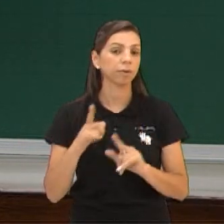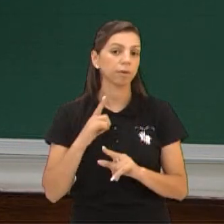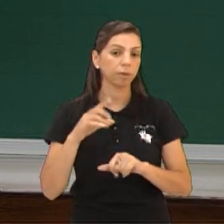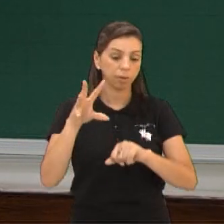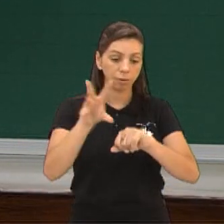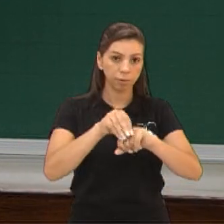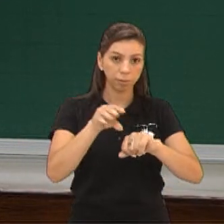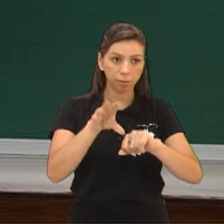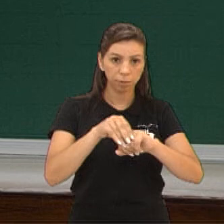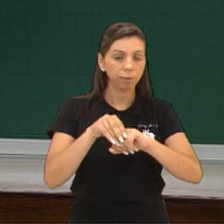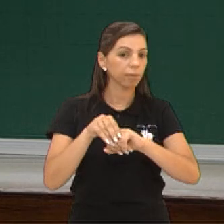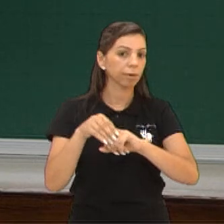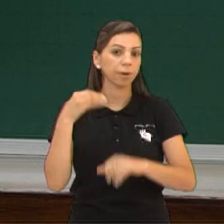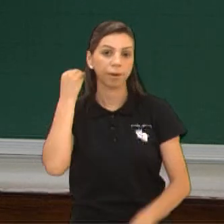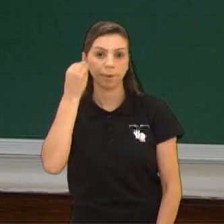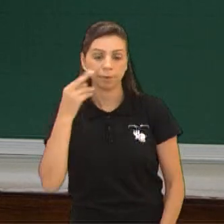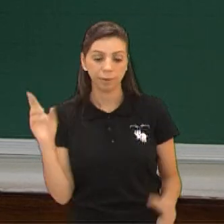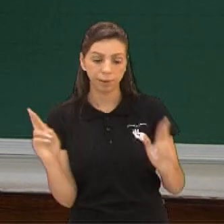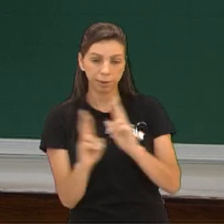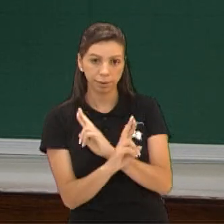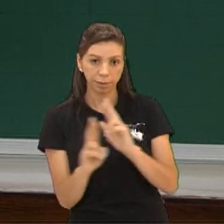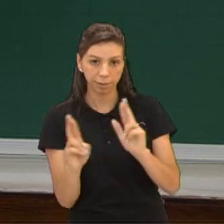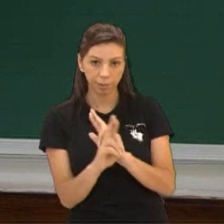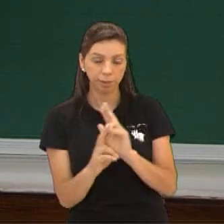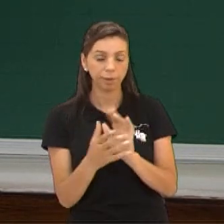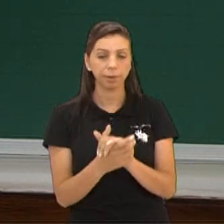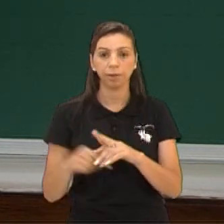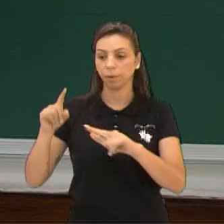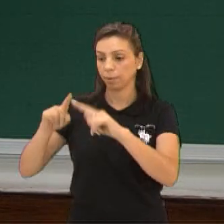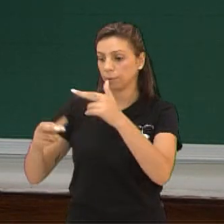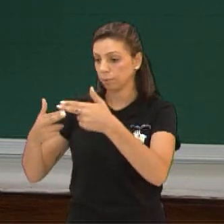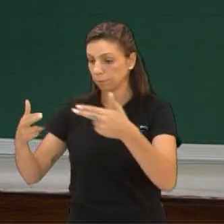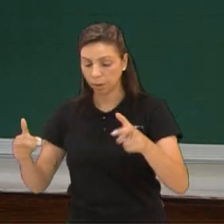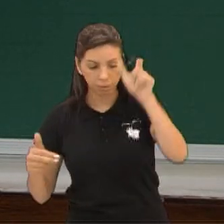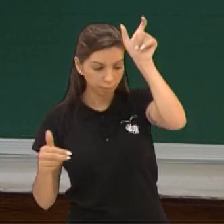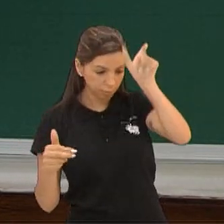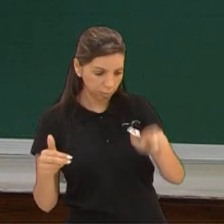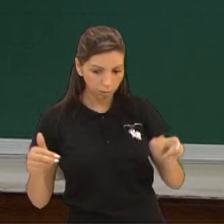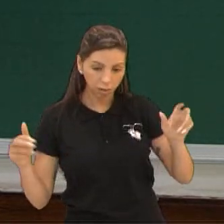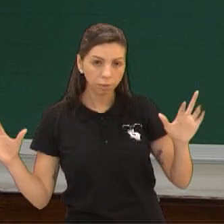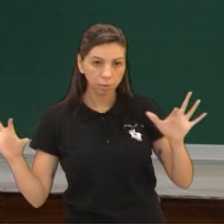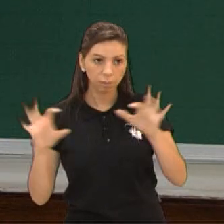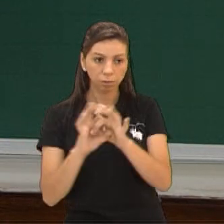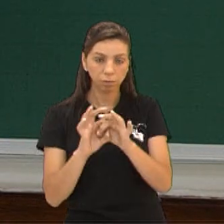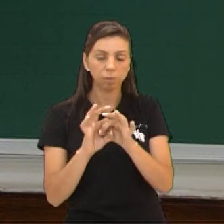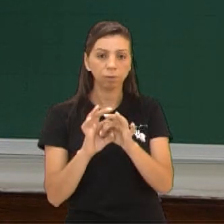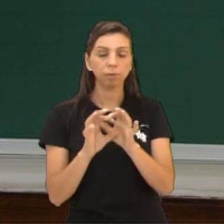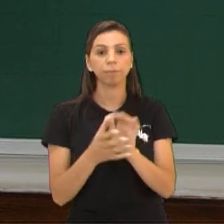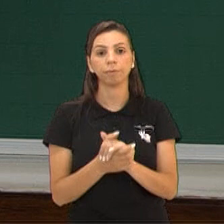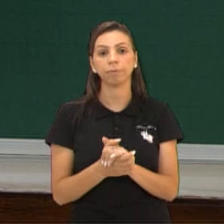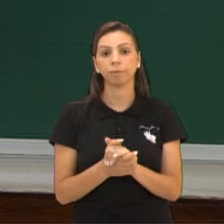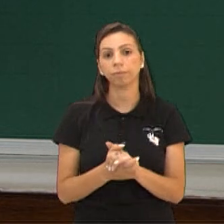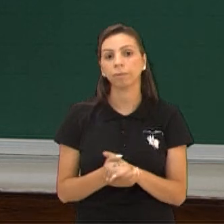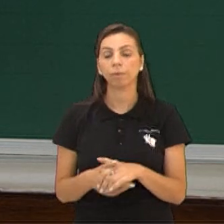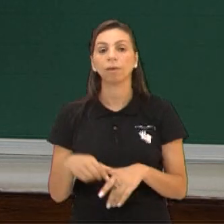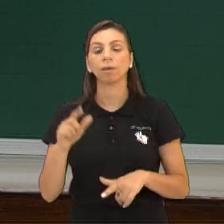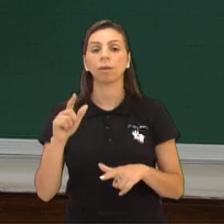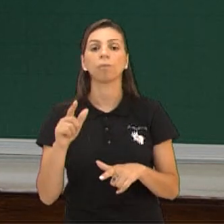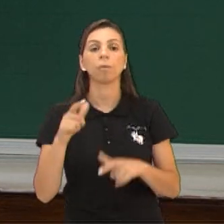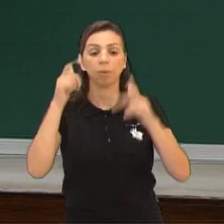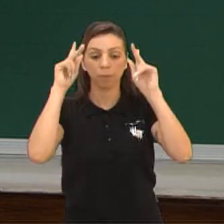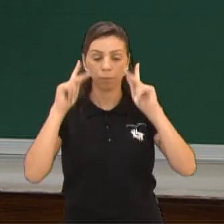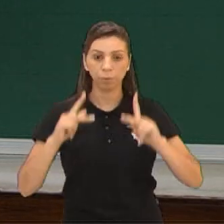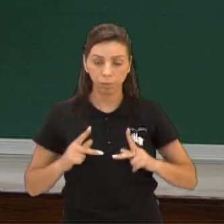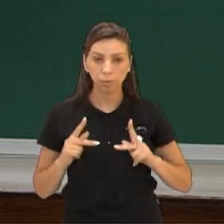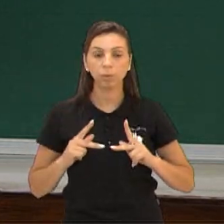conhecimento, nós temos aquela famosa relação, né? Sujeito e objeto. O sujeito participa do fenômeno e o objeto